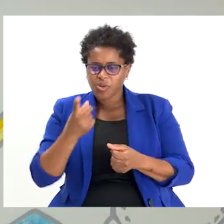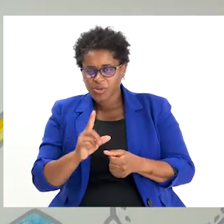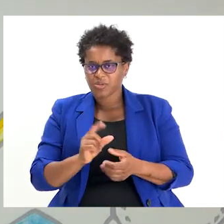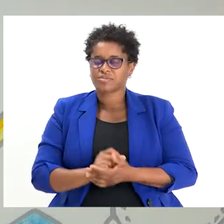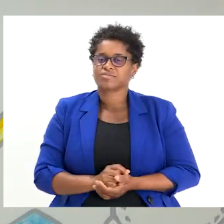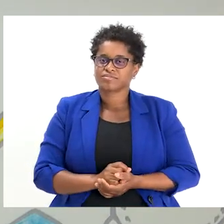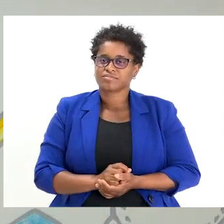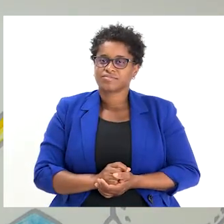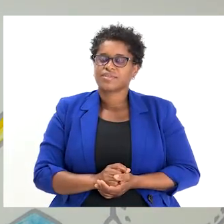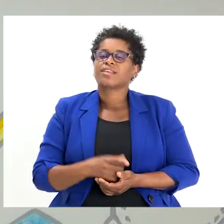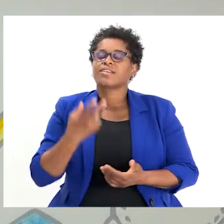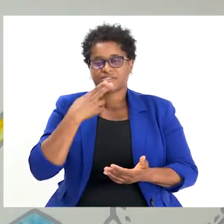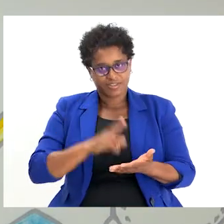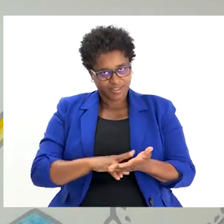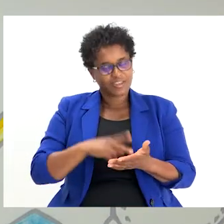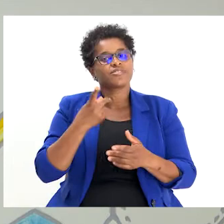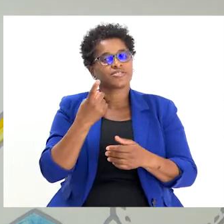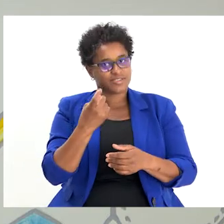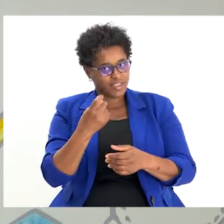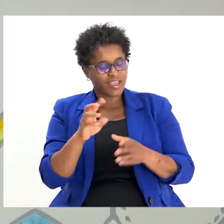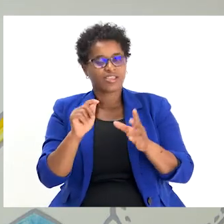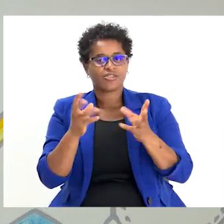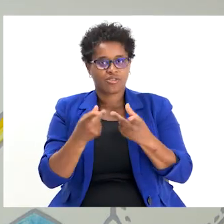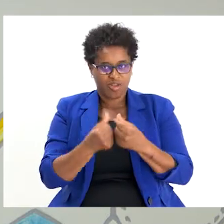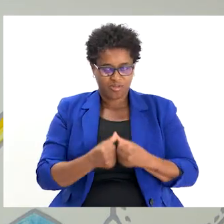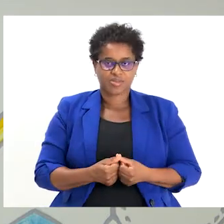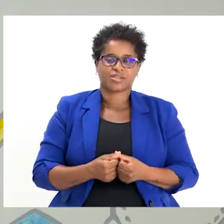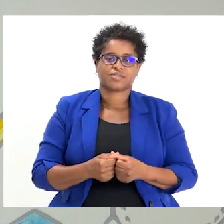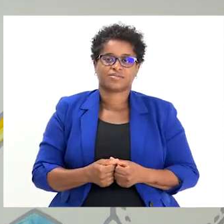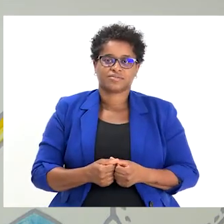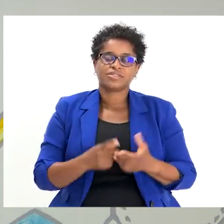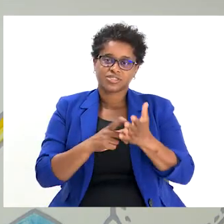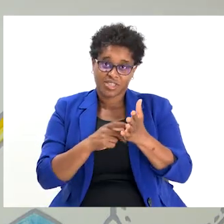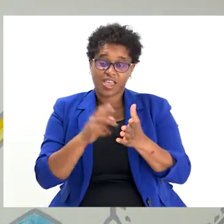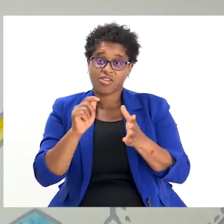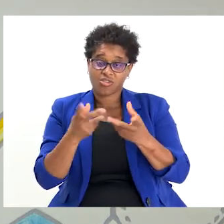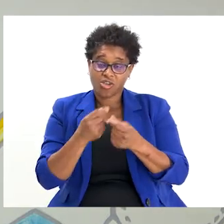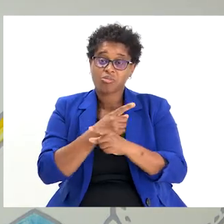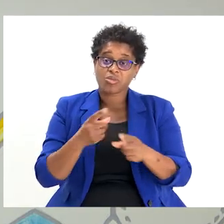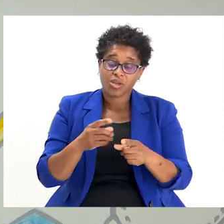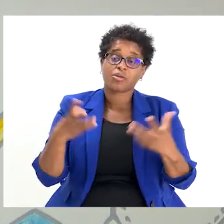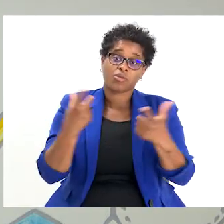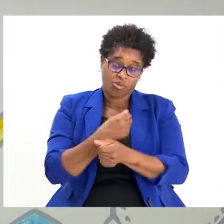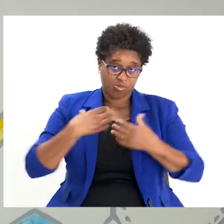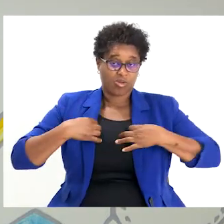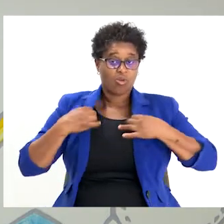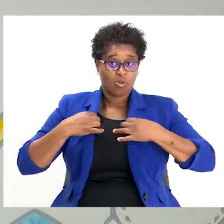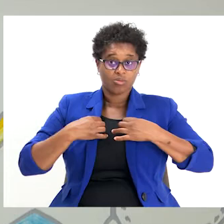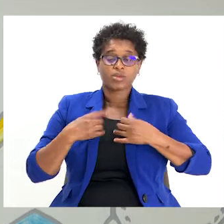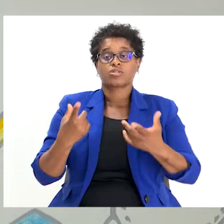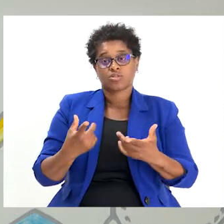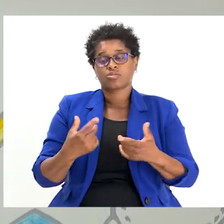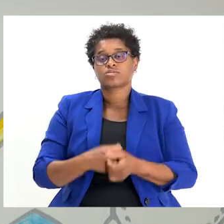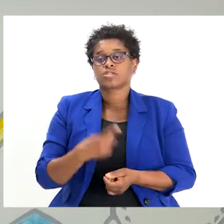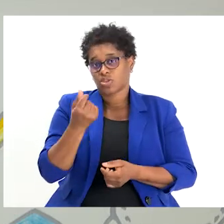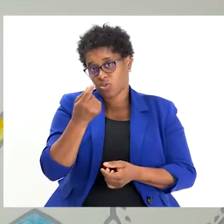econômica? Com certeza que é uma necessidade econômica, porque para adquirir o vestuário implica